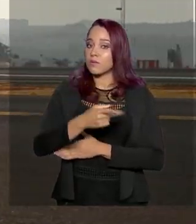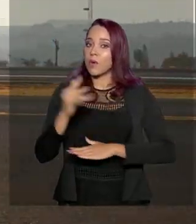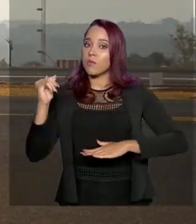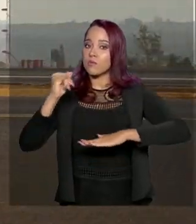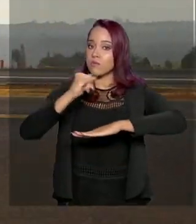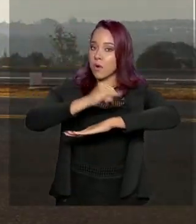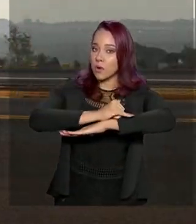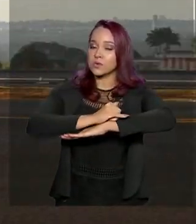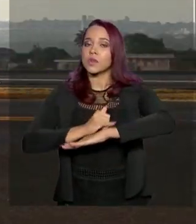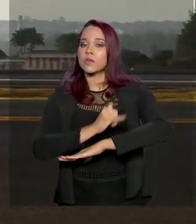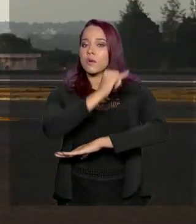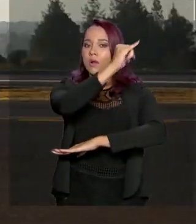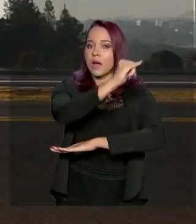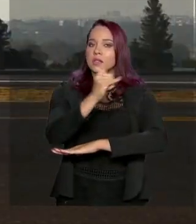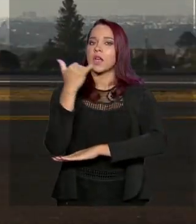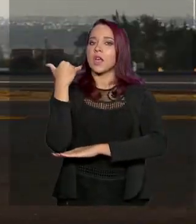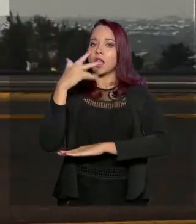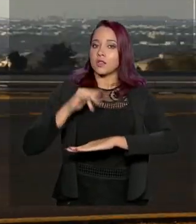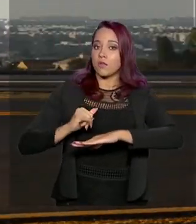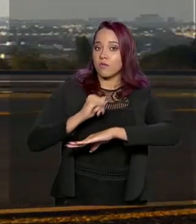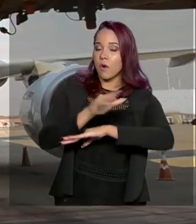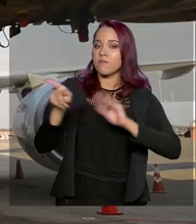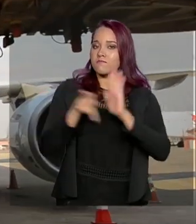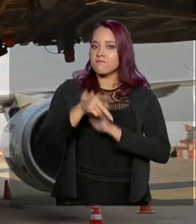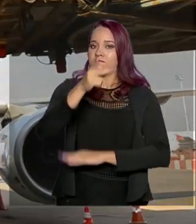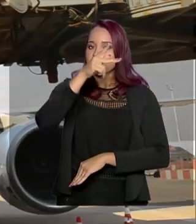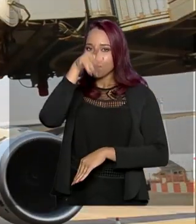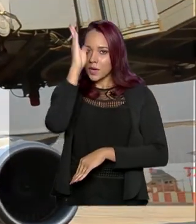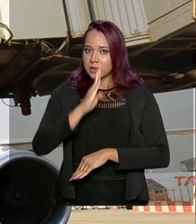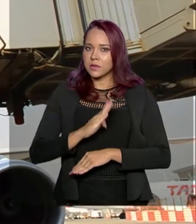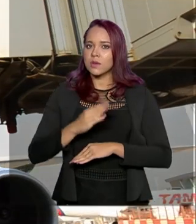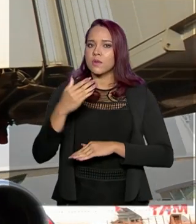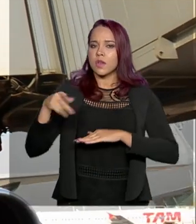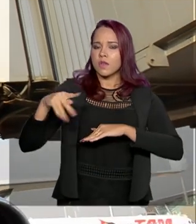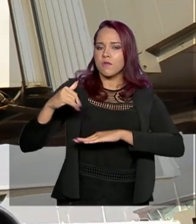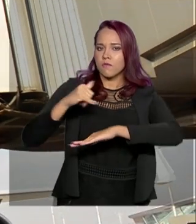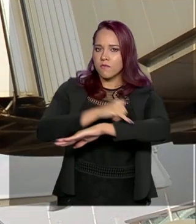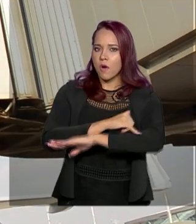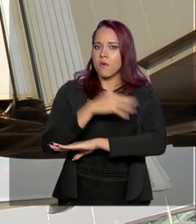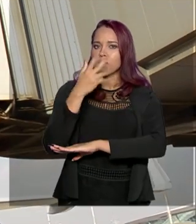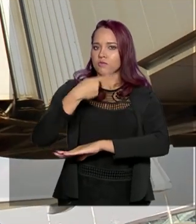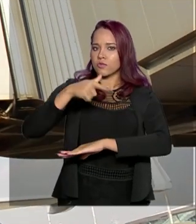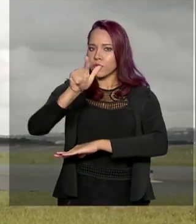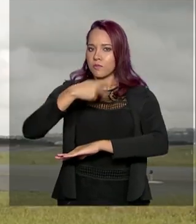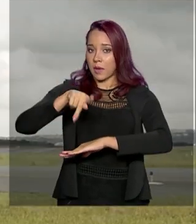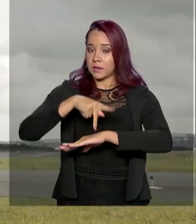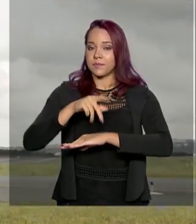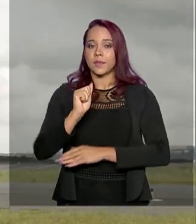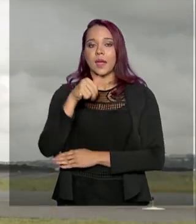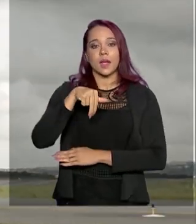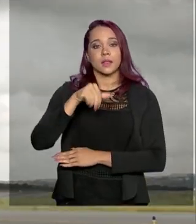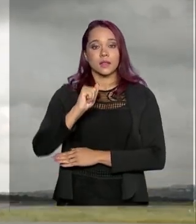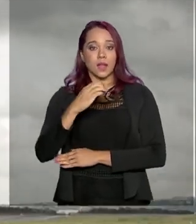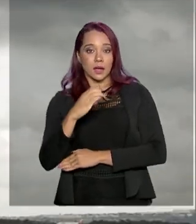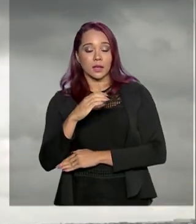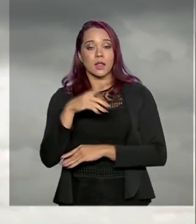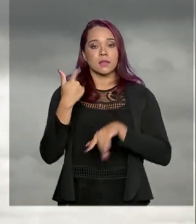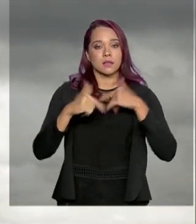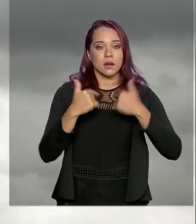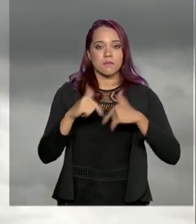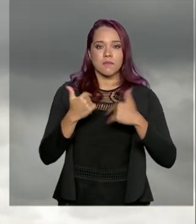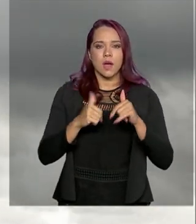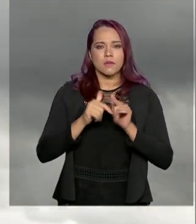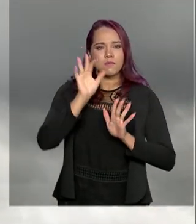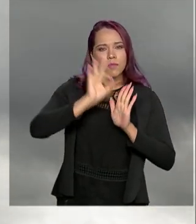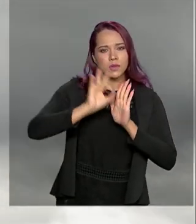decolagens entre voos domésticos e internacionais. A Agência Nacional de Aviação Civil, ANAC, trabalha para manter o índice